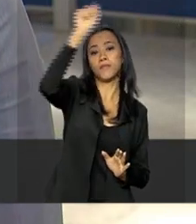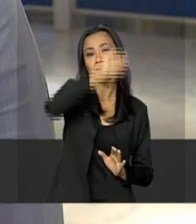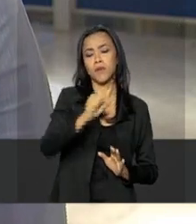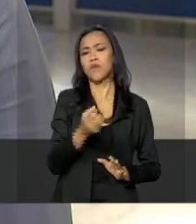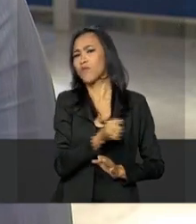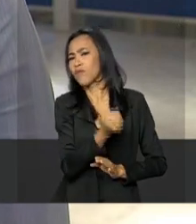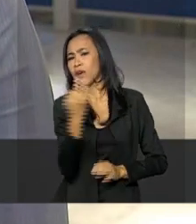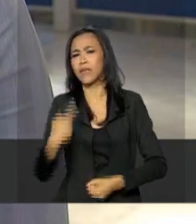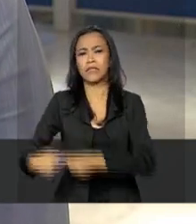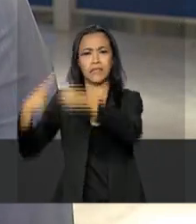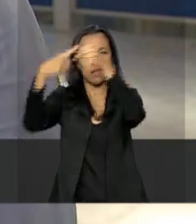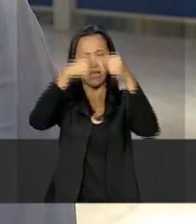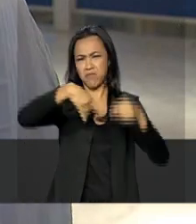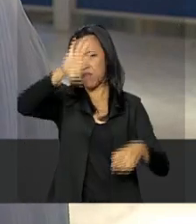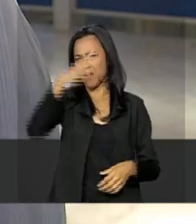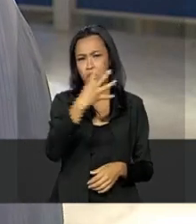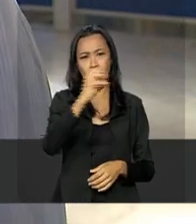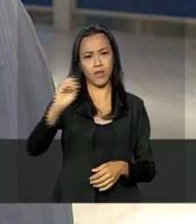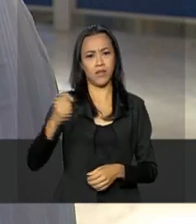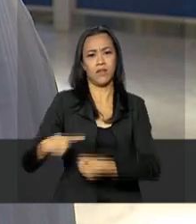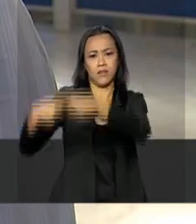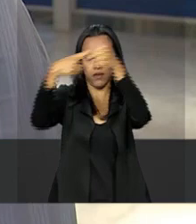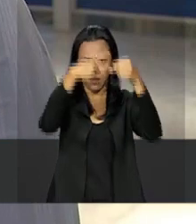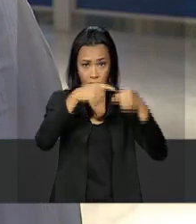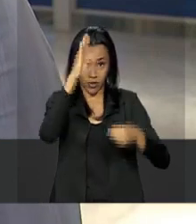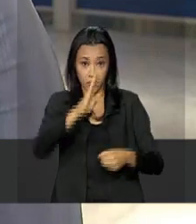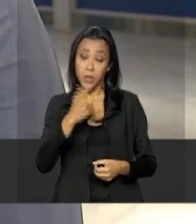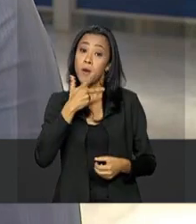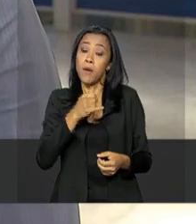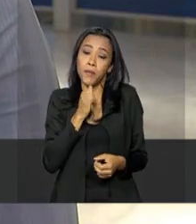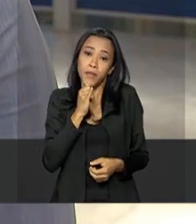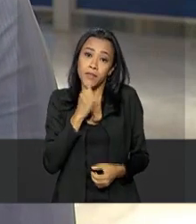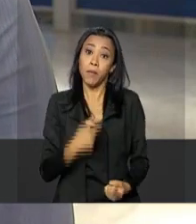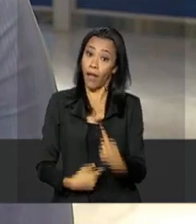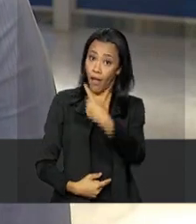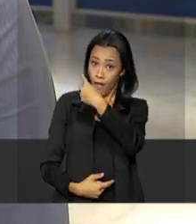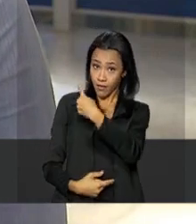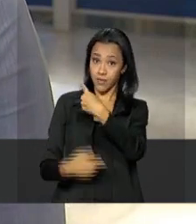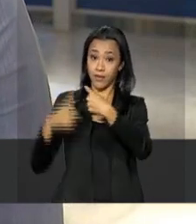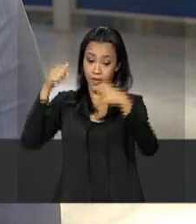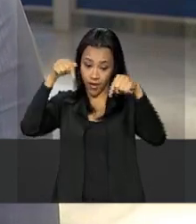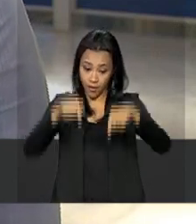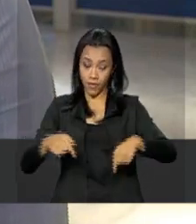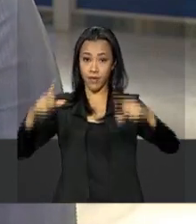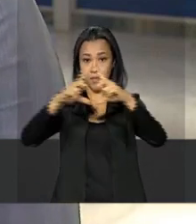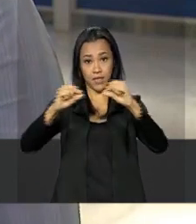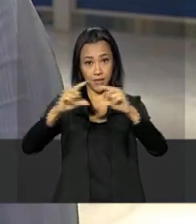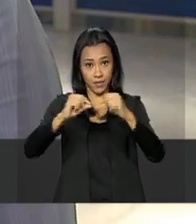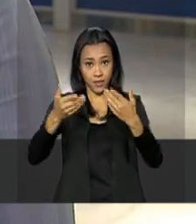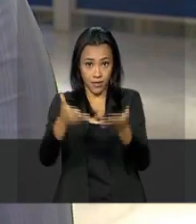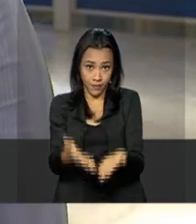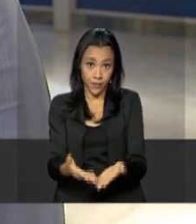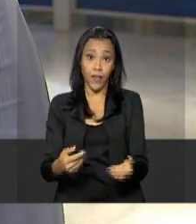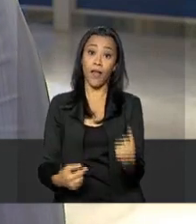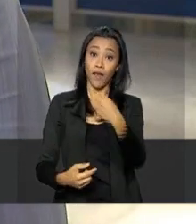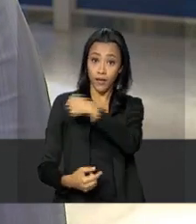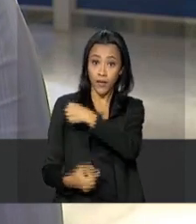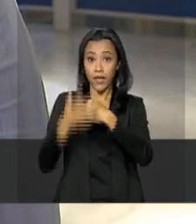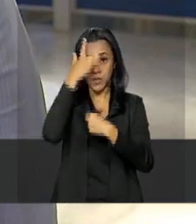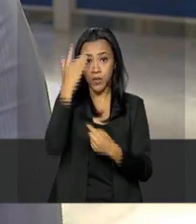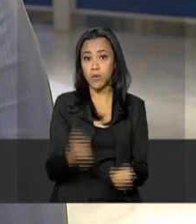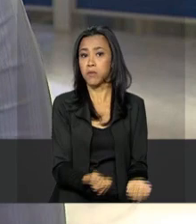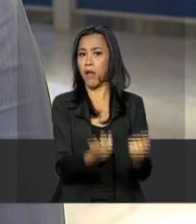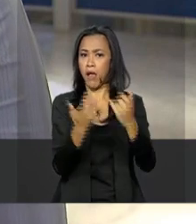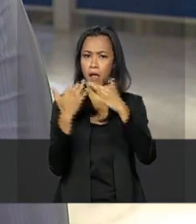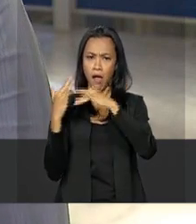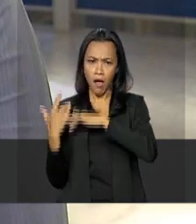440 cidades brasileiras, como esta aqui que nós estamos, que fica no centro de Brasília. E é aqui que a população pode